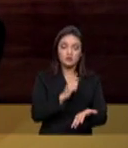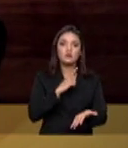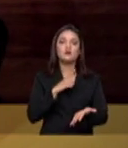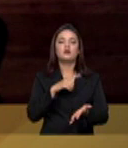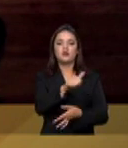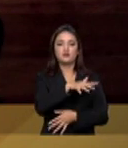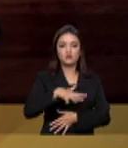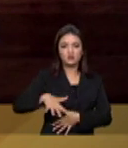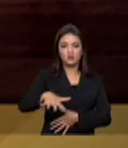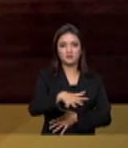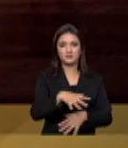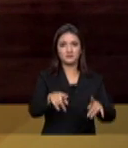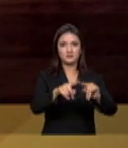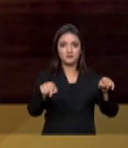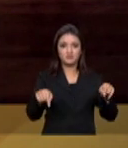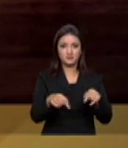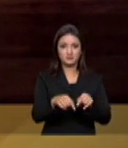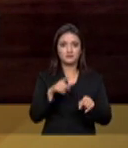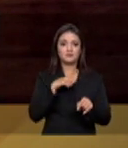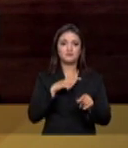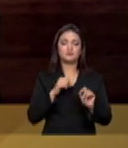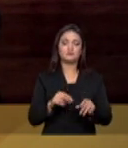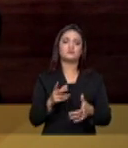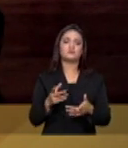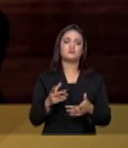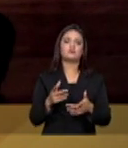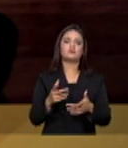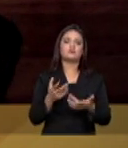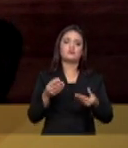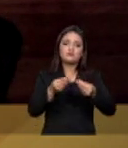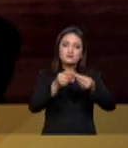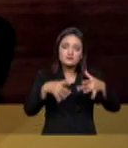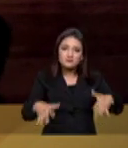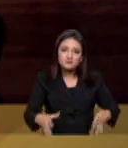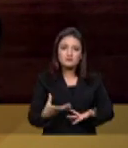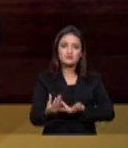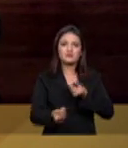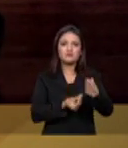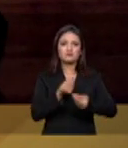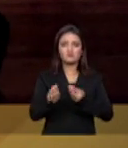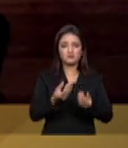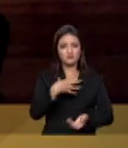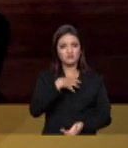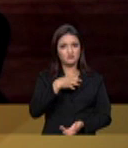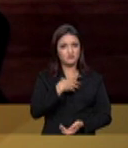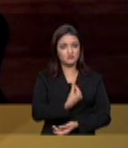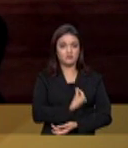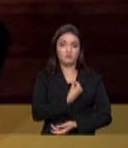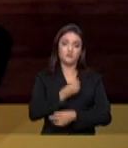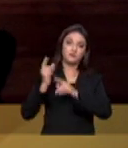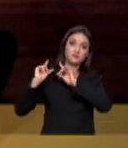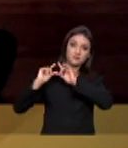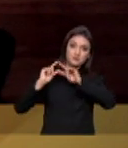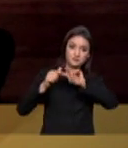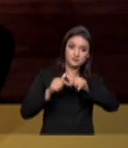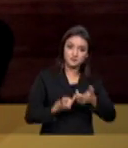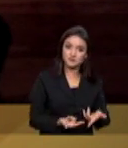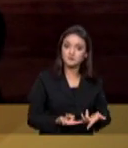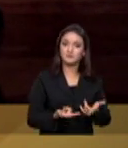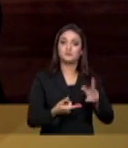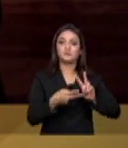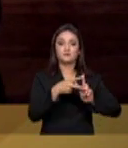nessas áreas afetadas a manutenção do modo de vida das Comunidades indígenas e